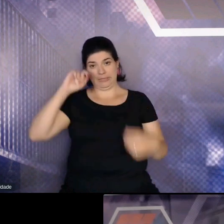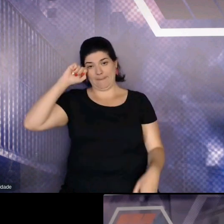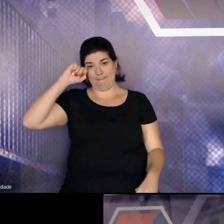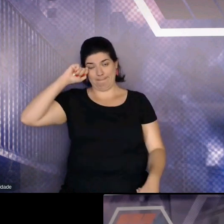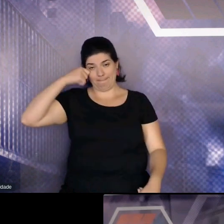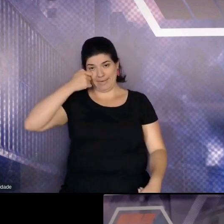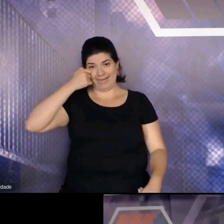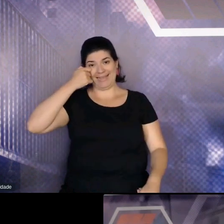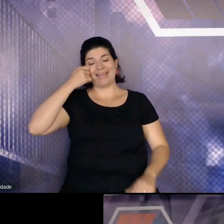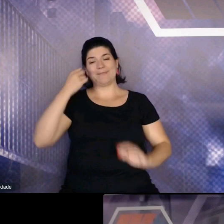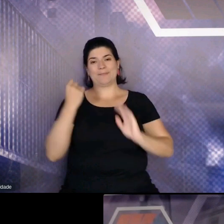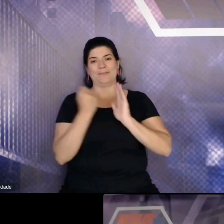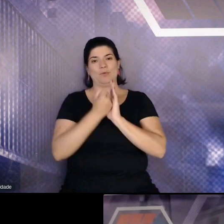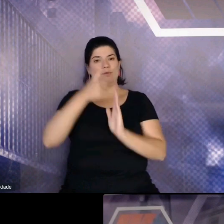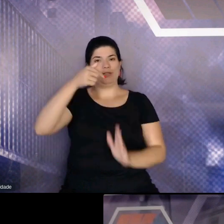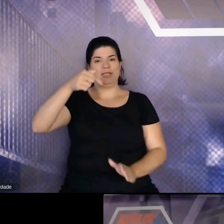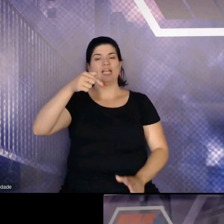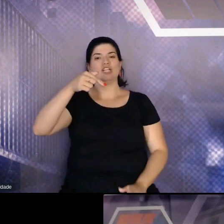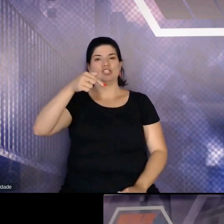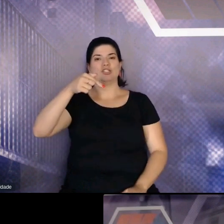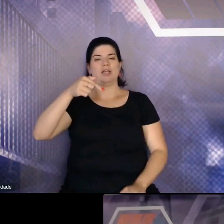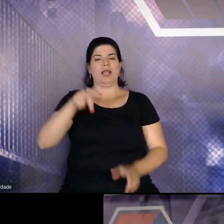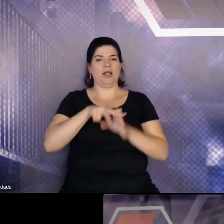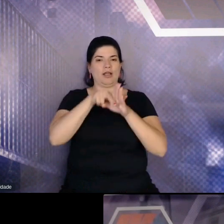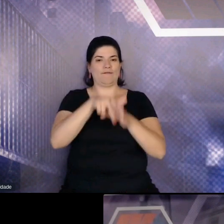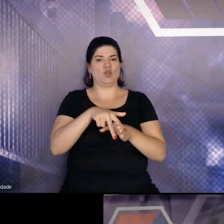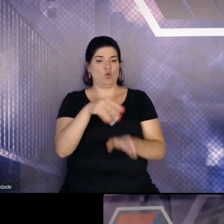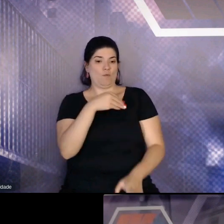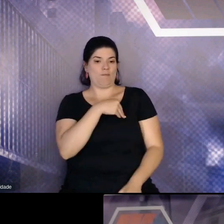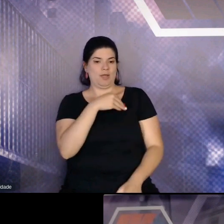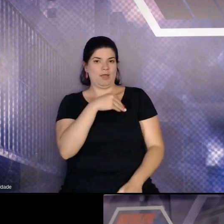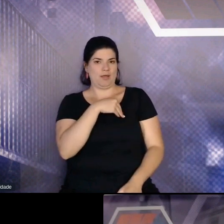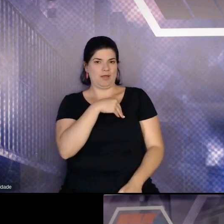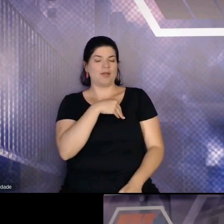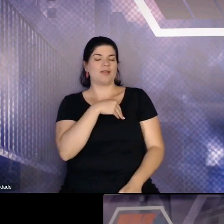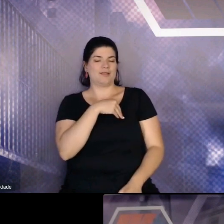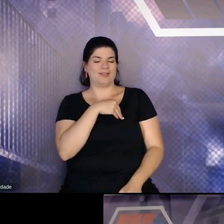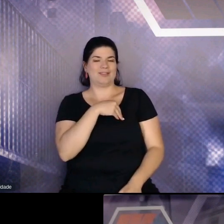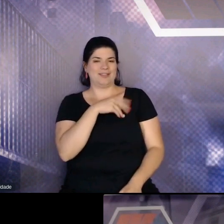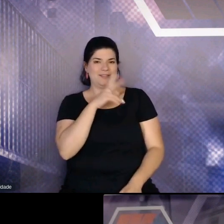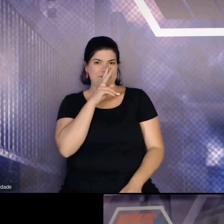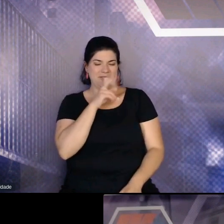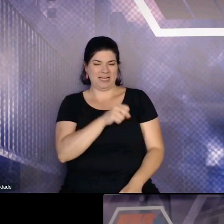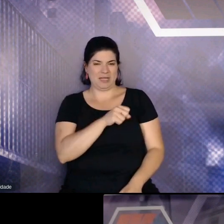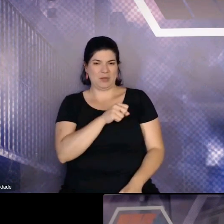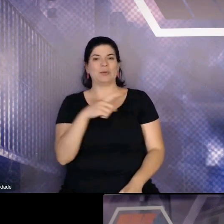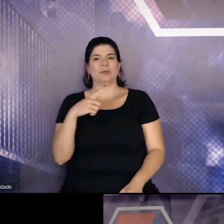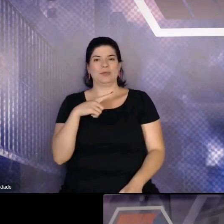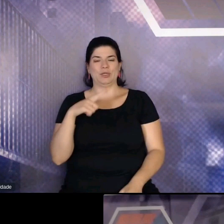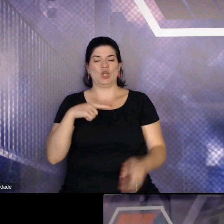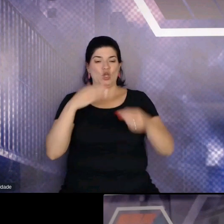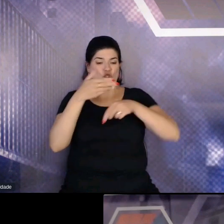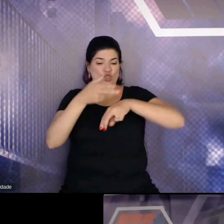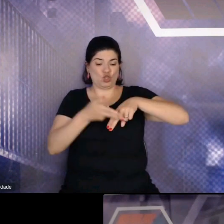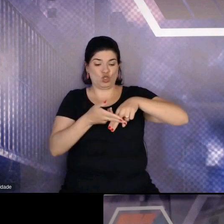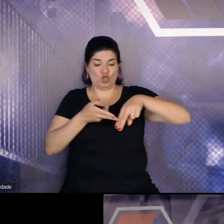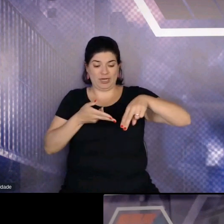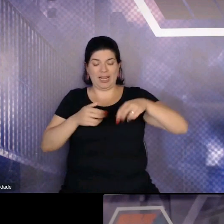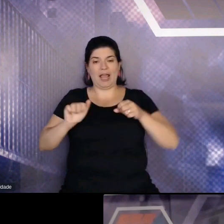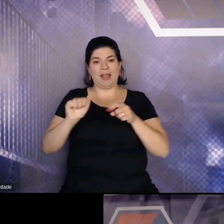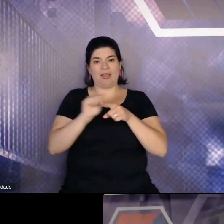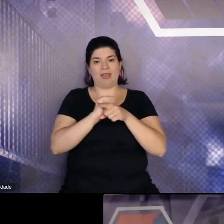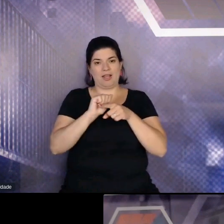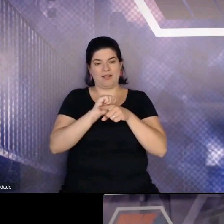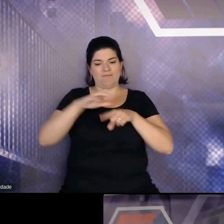preta dos 7 Cavaleiros do Pecado Capital, que é o Capitão Meliodas, estou de shorts e de tênis. Pessoal,